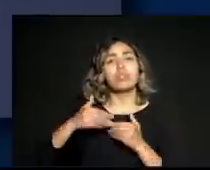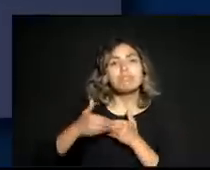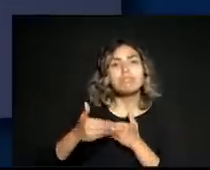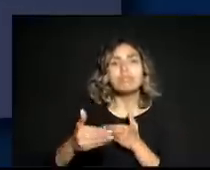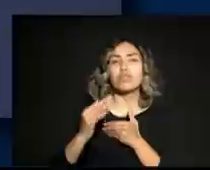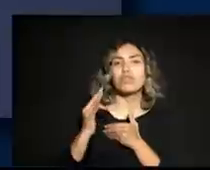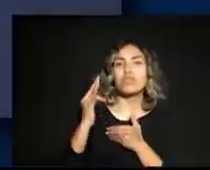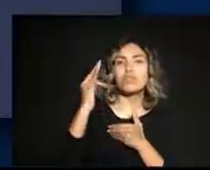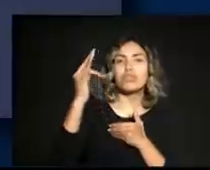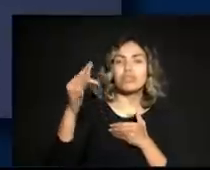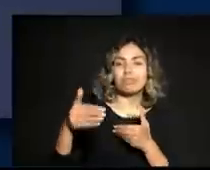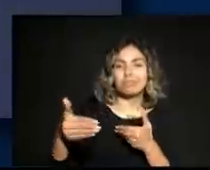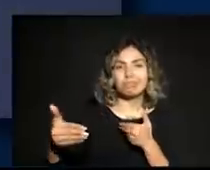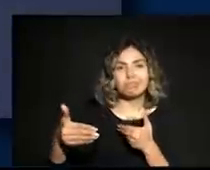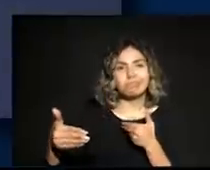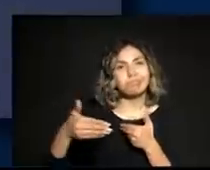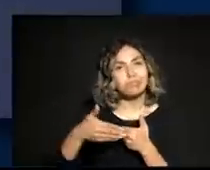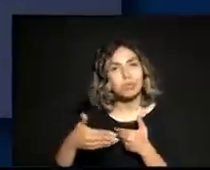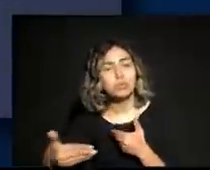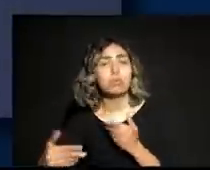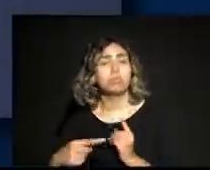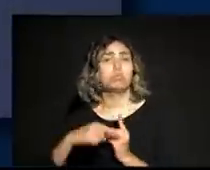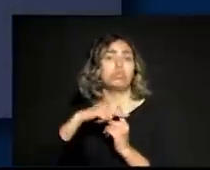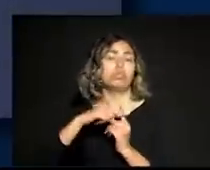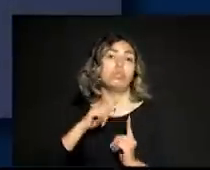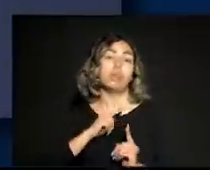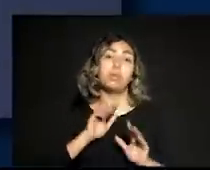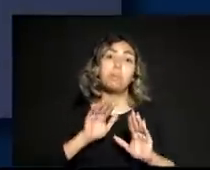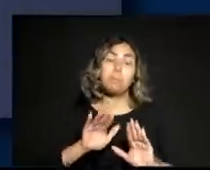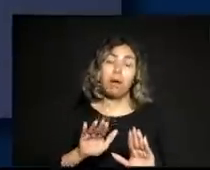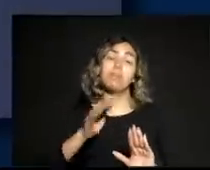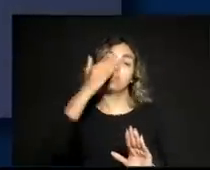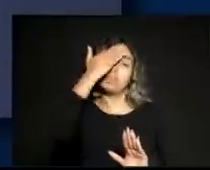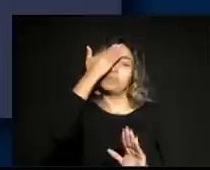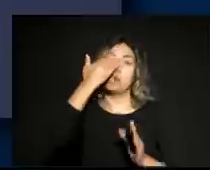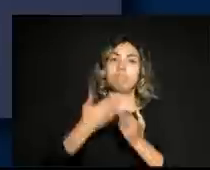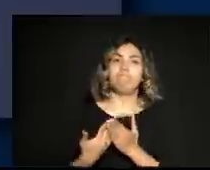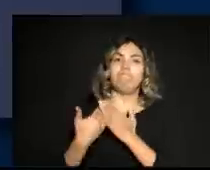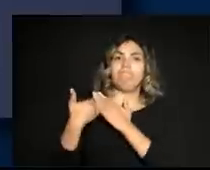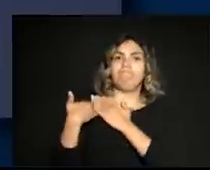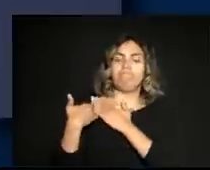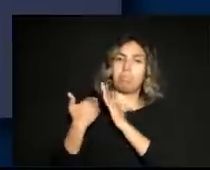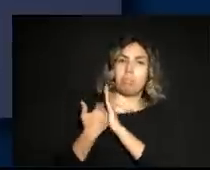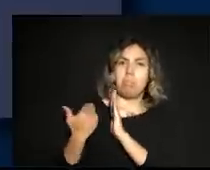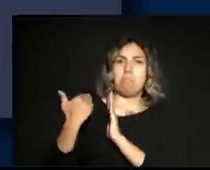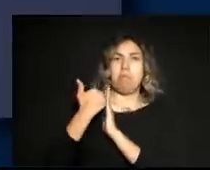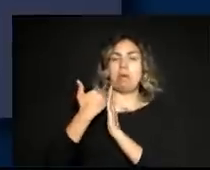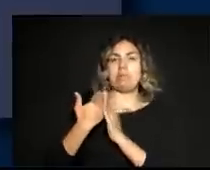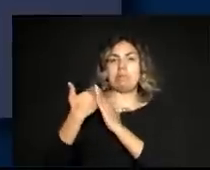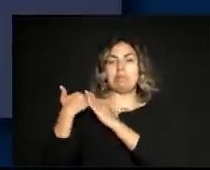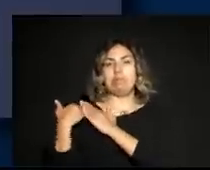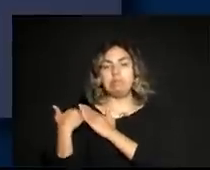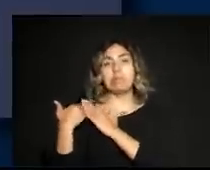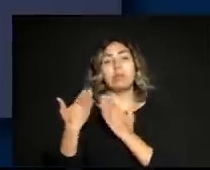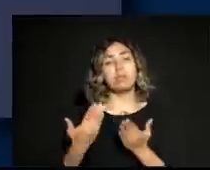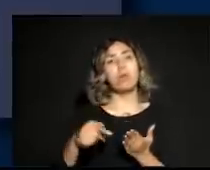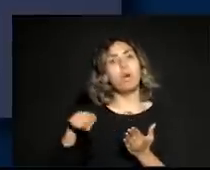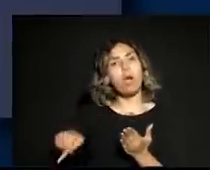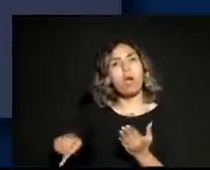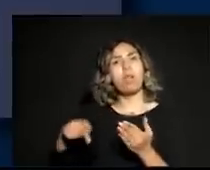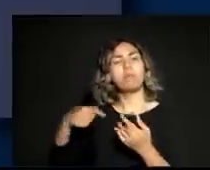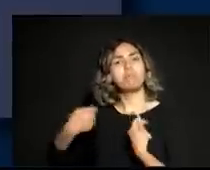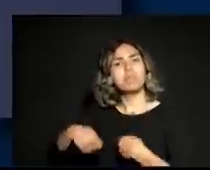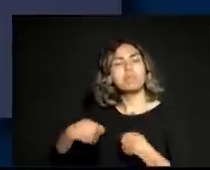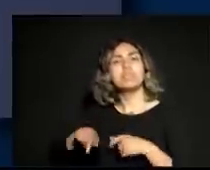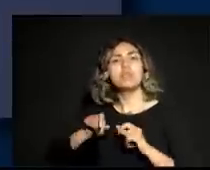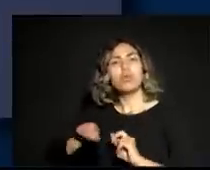ganho de poder também traz o aumento da responsabilidade né então o judiciário tem que ser autodisciplinado